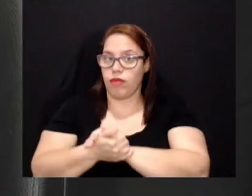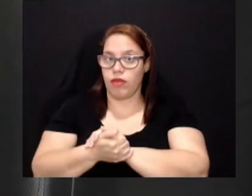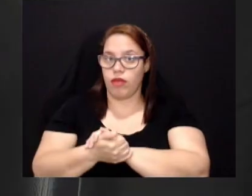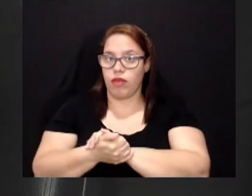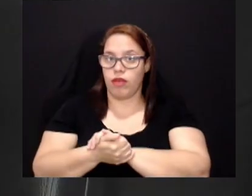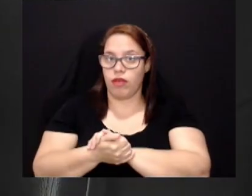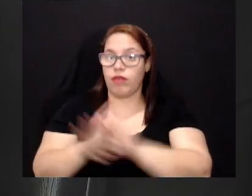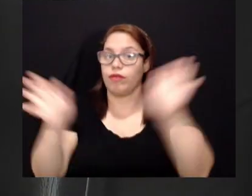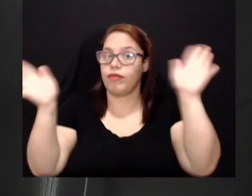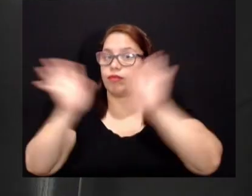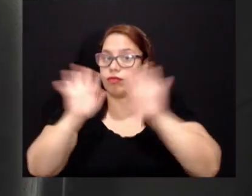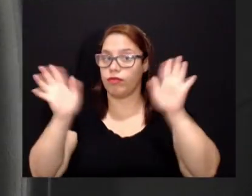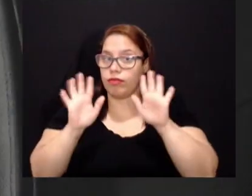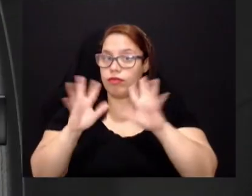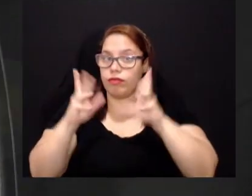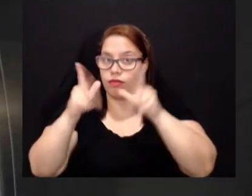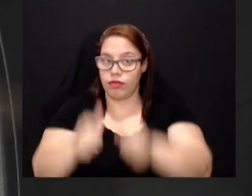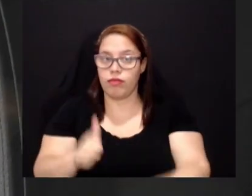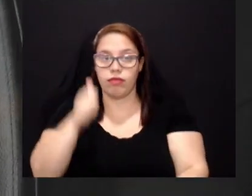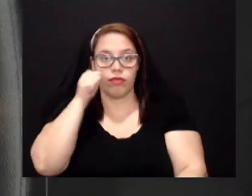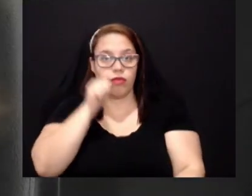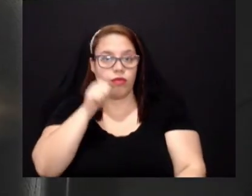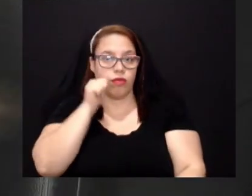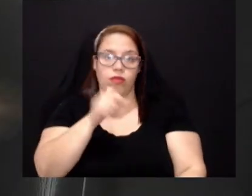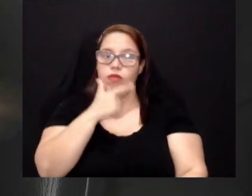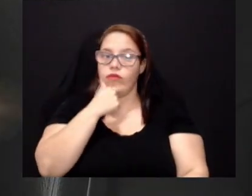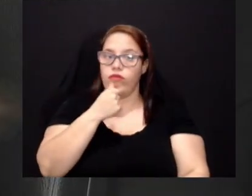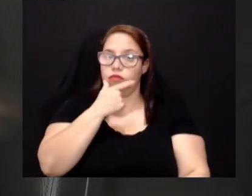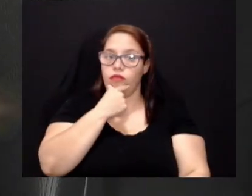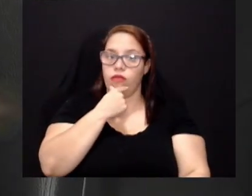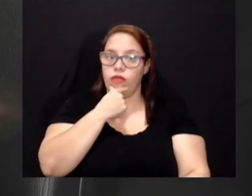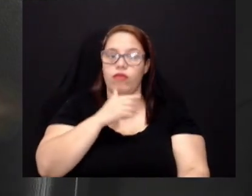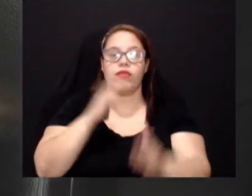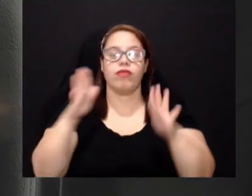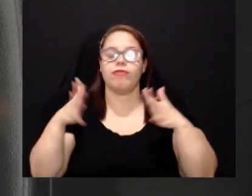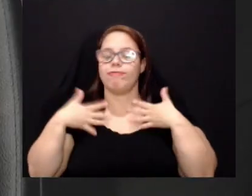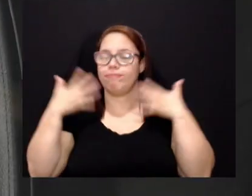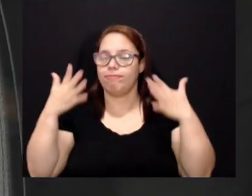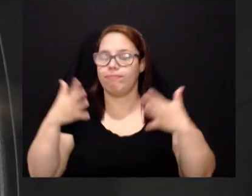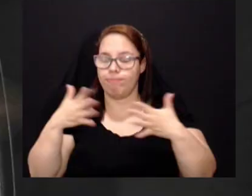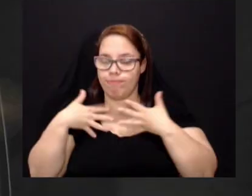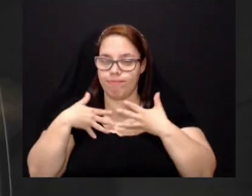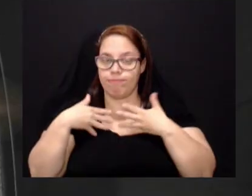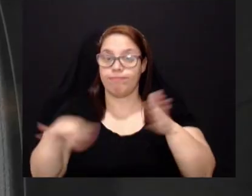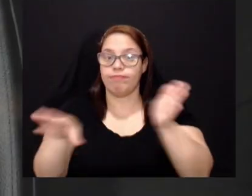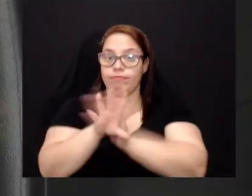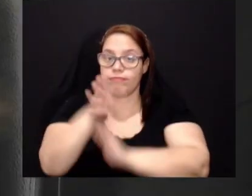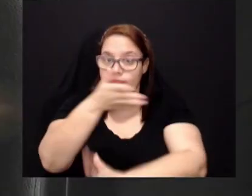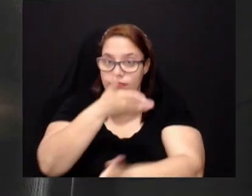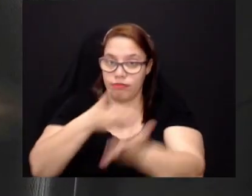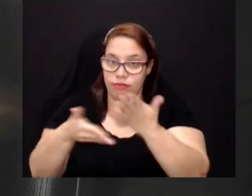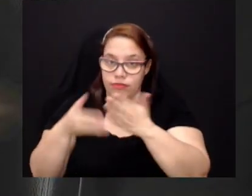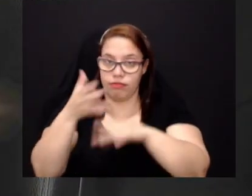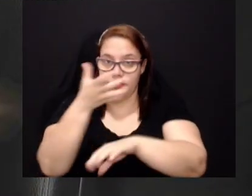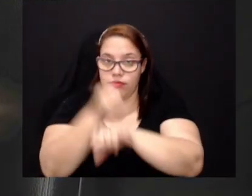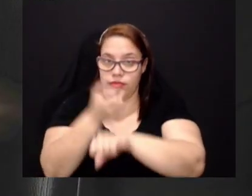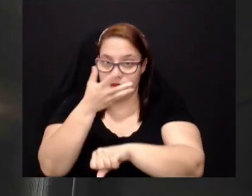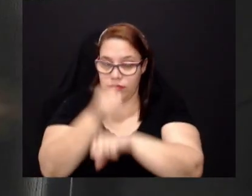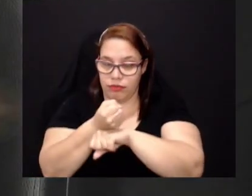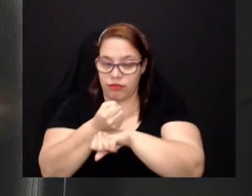Olá a todas e todos. É com muita alegria que eu venho participar desse podcast,